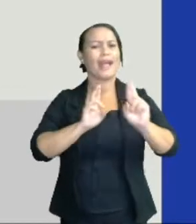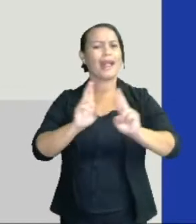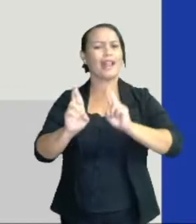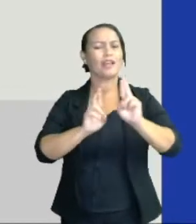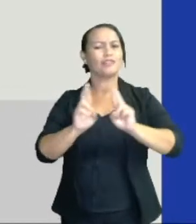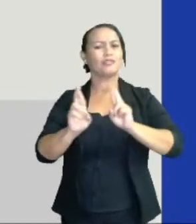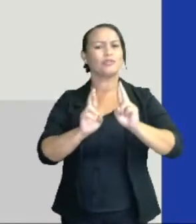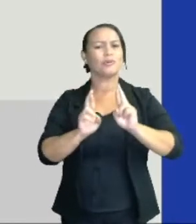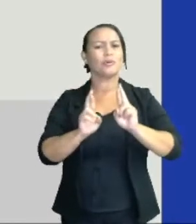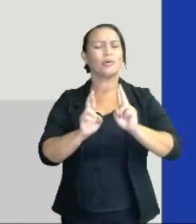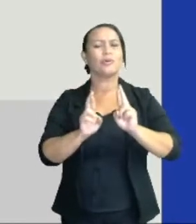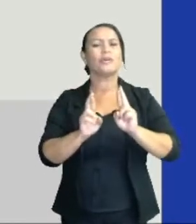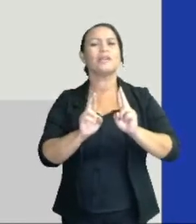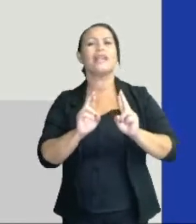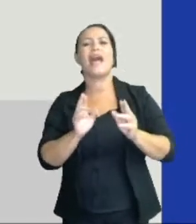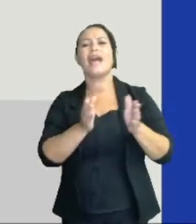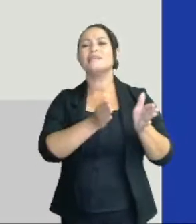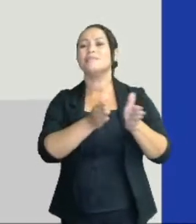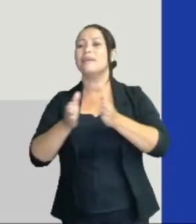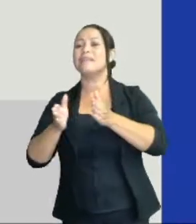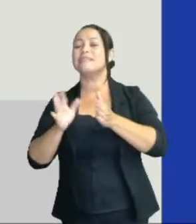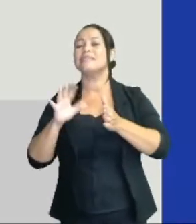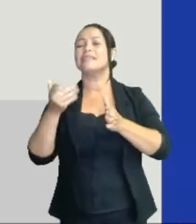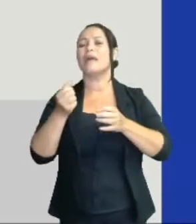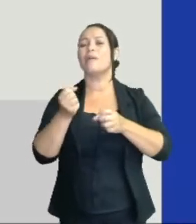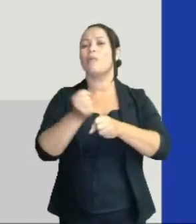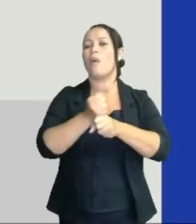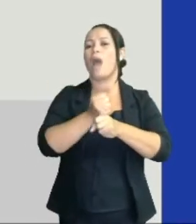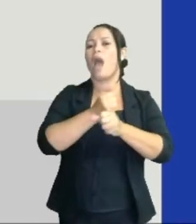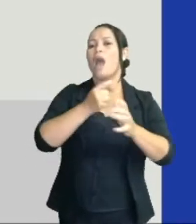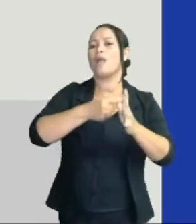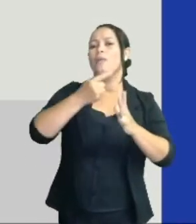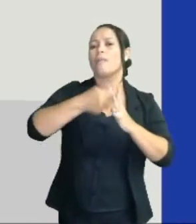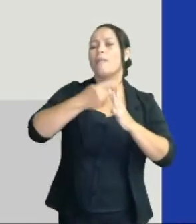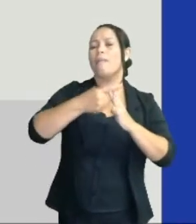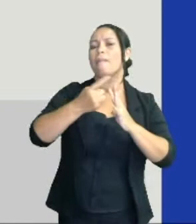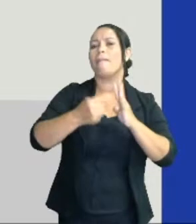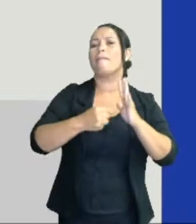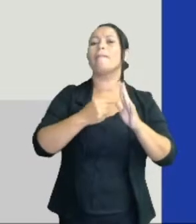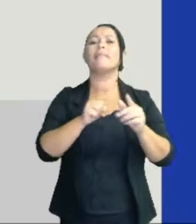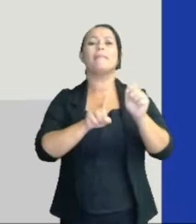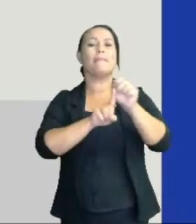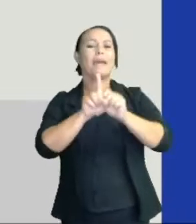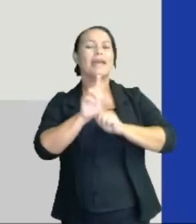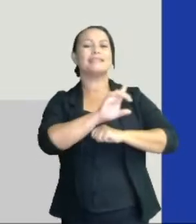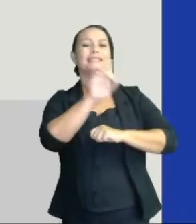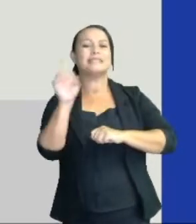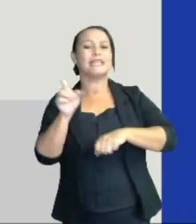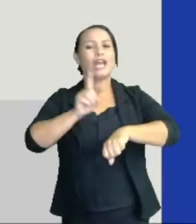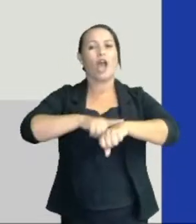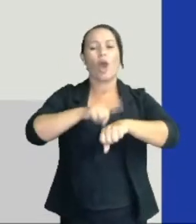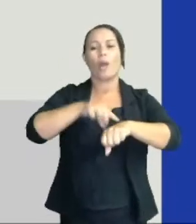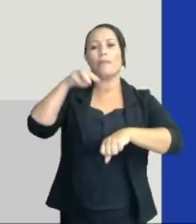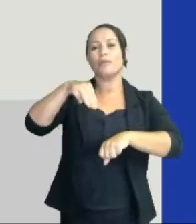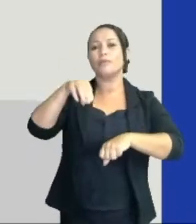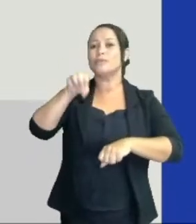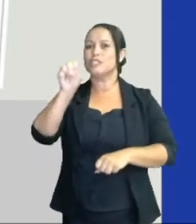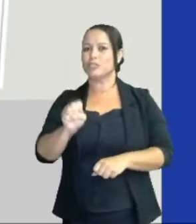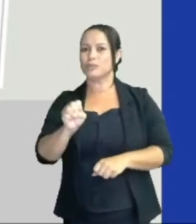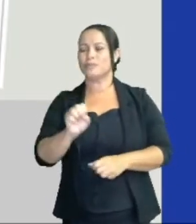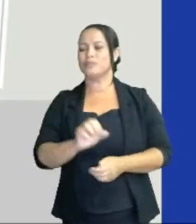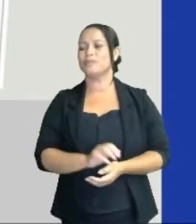as unidades de medidas de tempo, ano, mês, dia, hora, minuto e segundo.